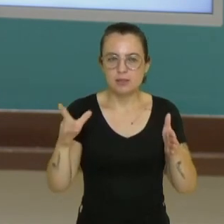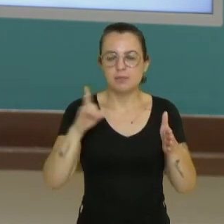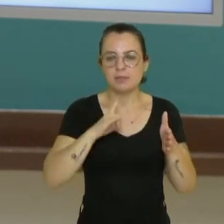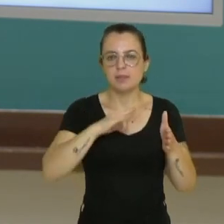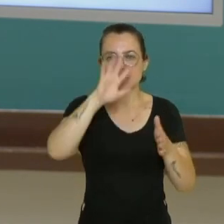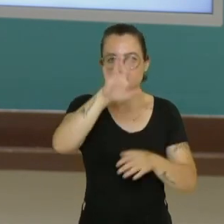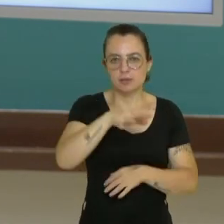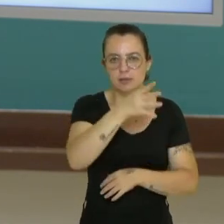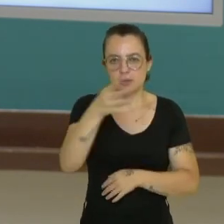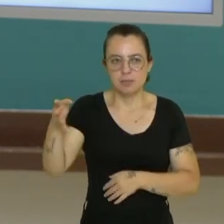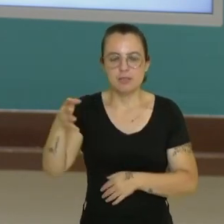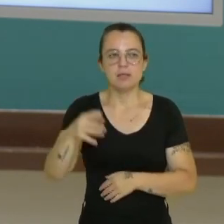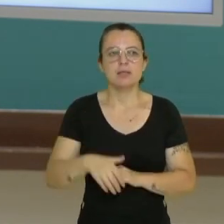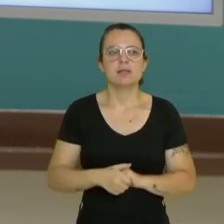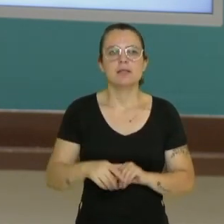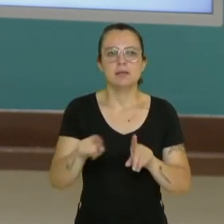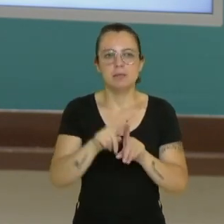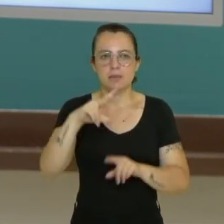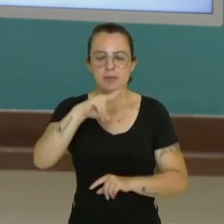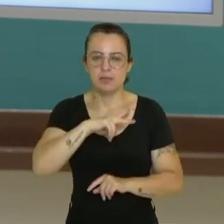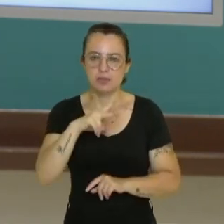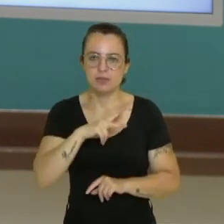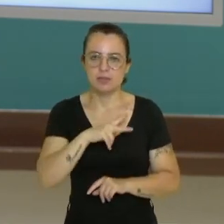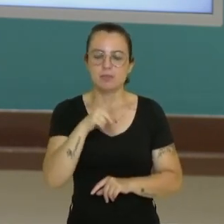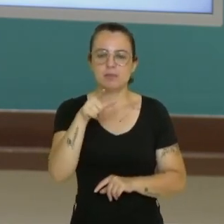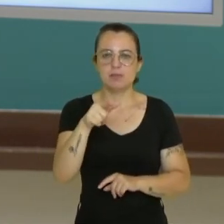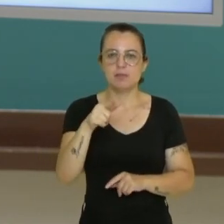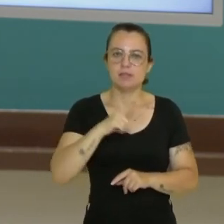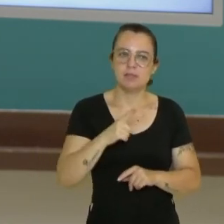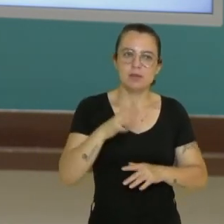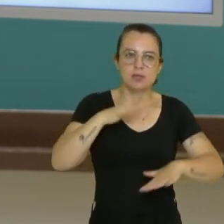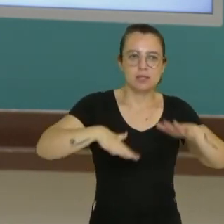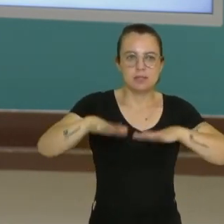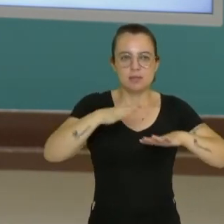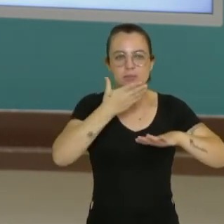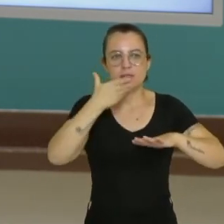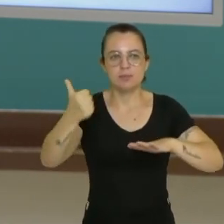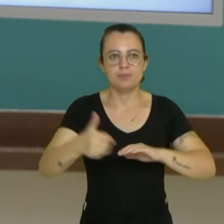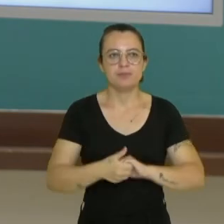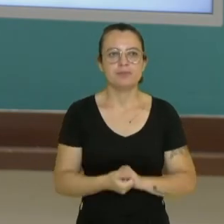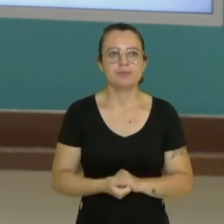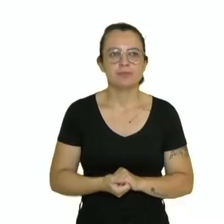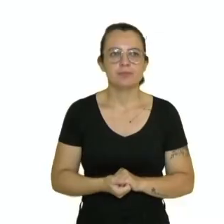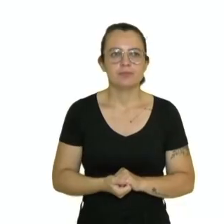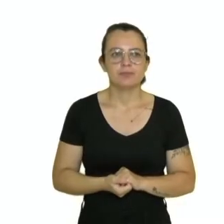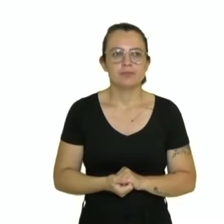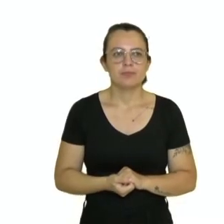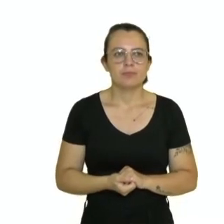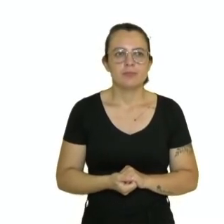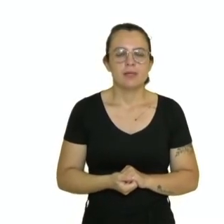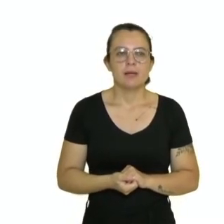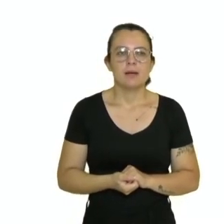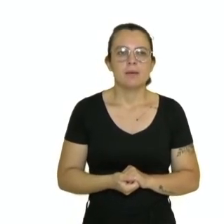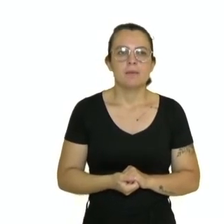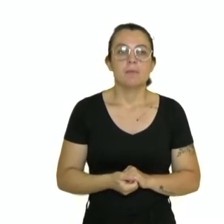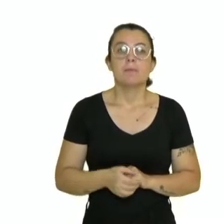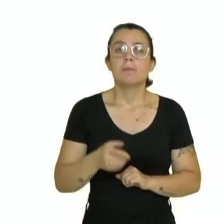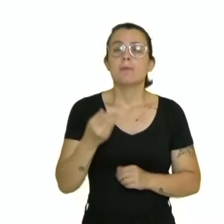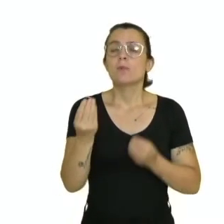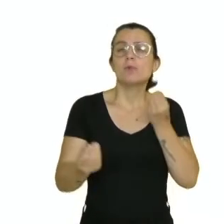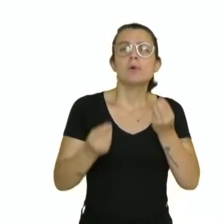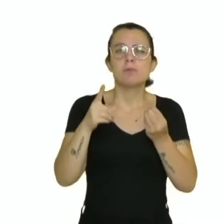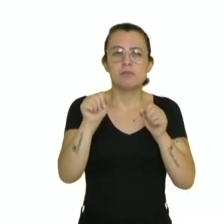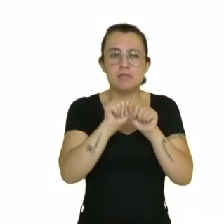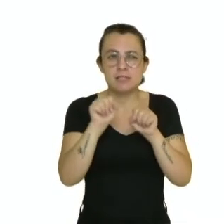ela, ou as pessoais, para você poder ter uma visão ainda maior. Para realizar uma organização